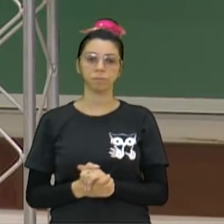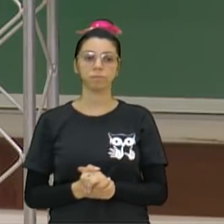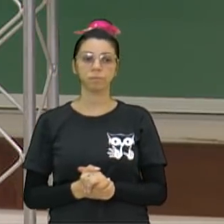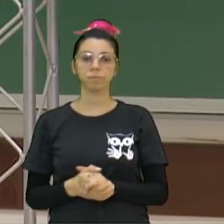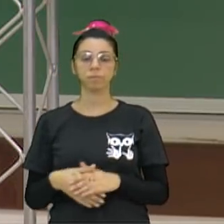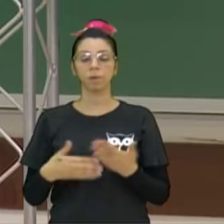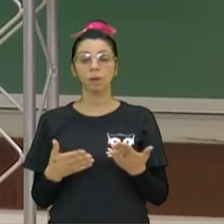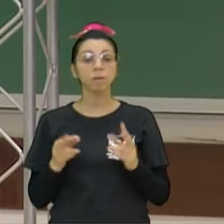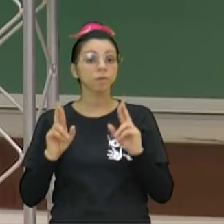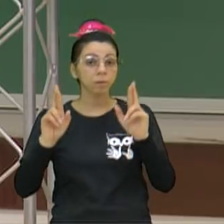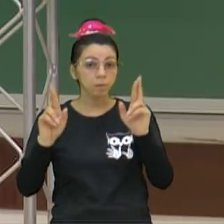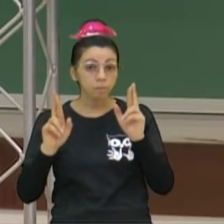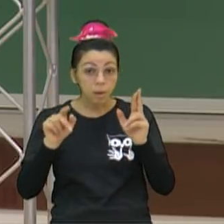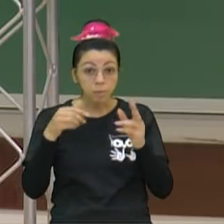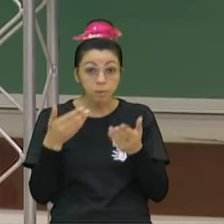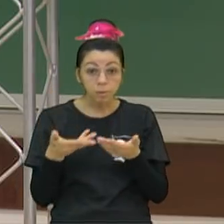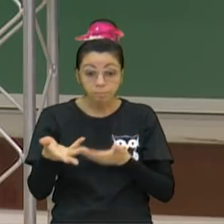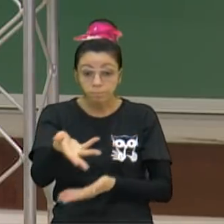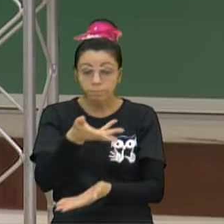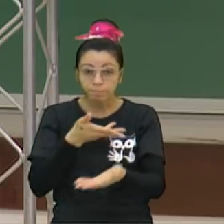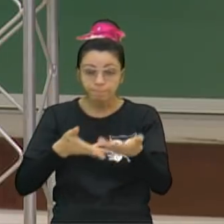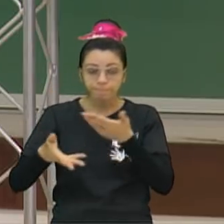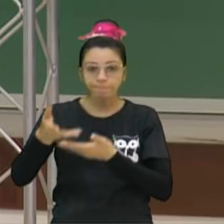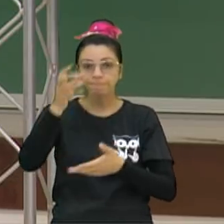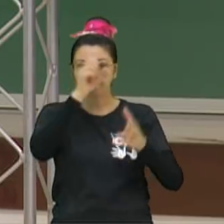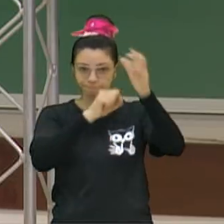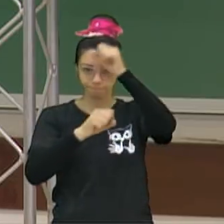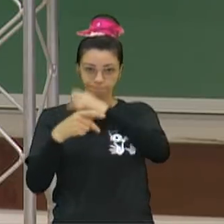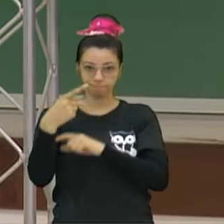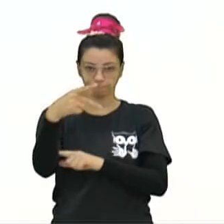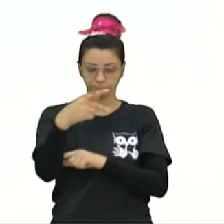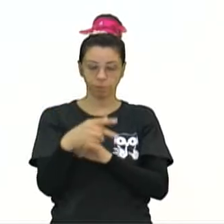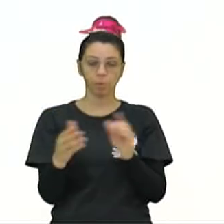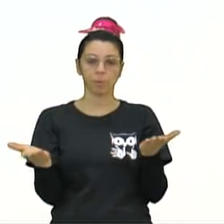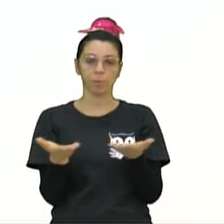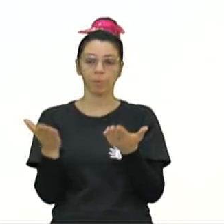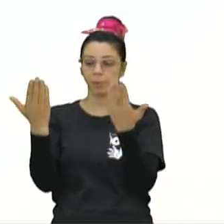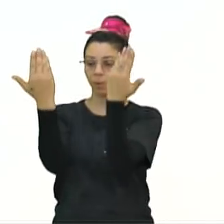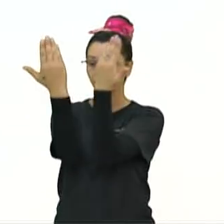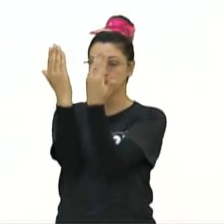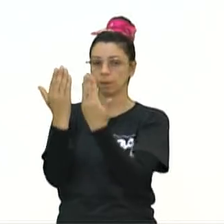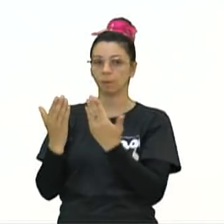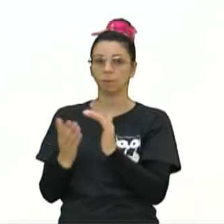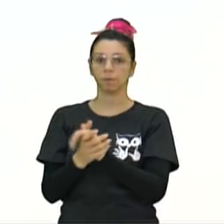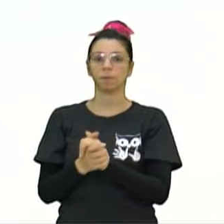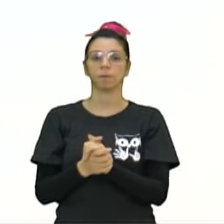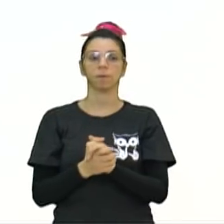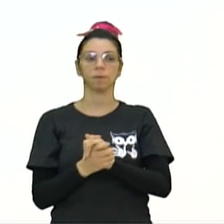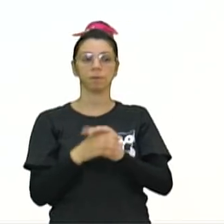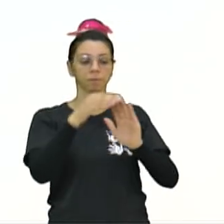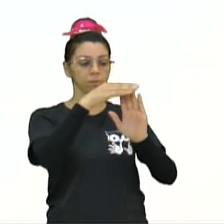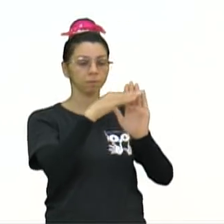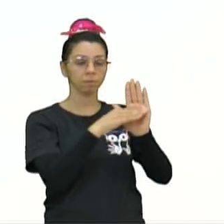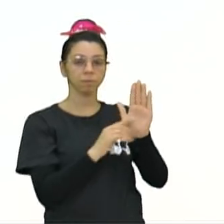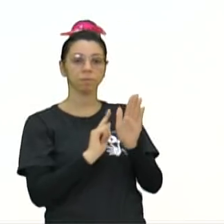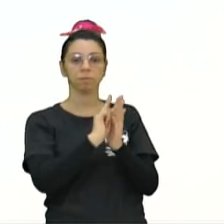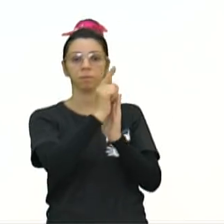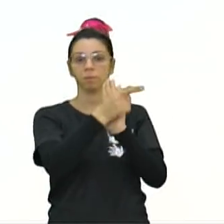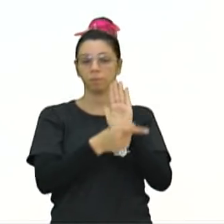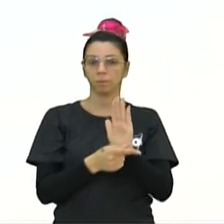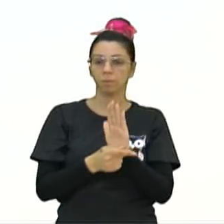ter contribuído com o aprendizado de vocês. Hoje a gente analisou um pouquinho a mais ali dos elementos composicionais do gênero